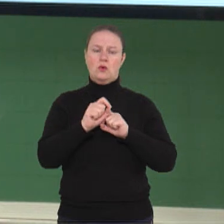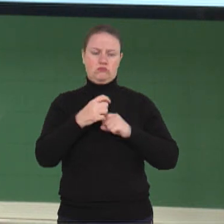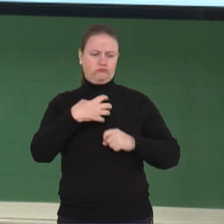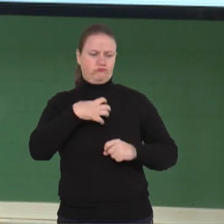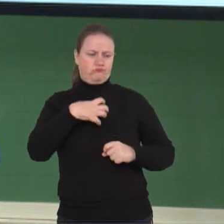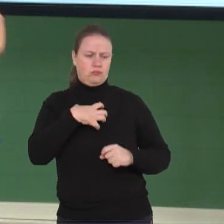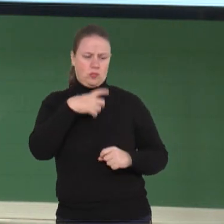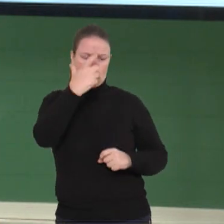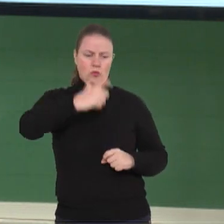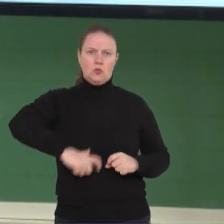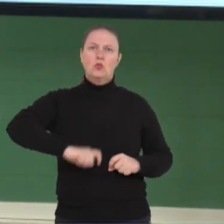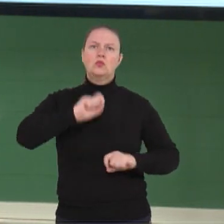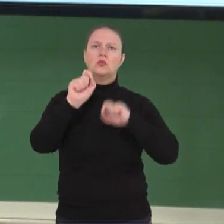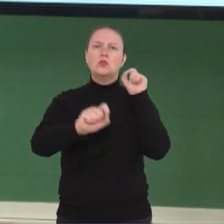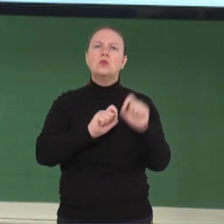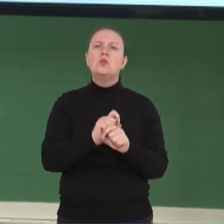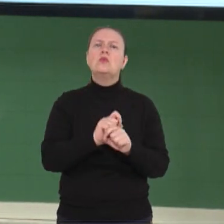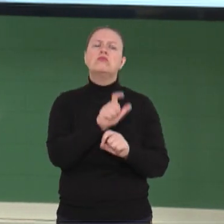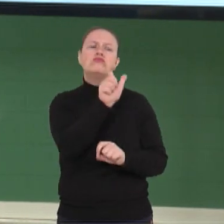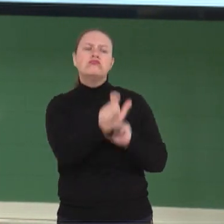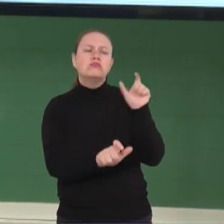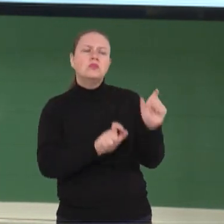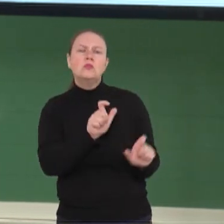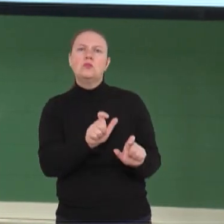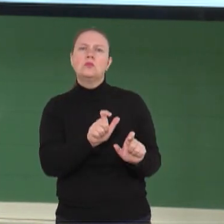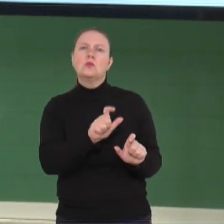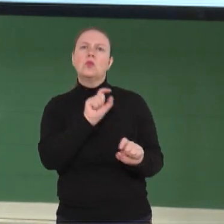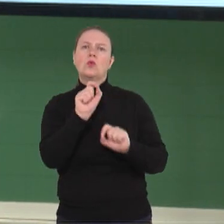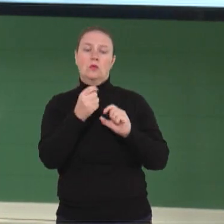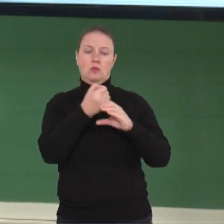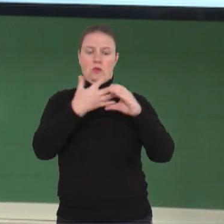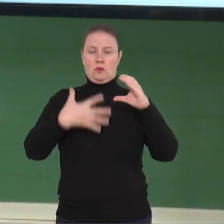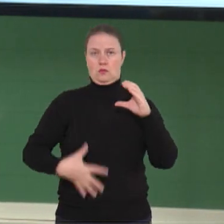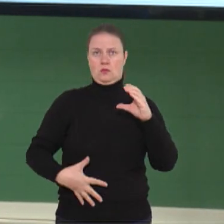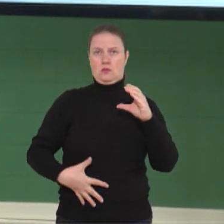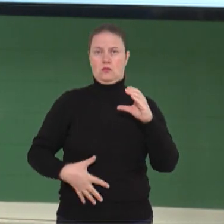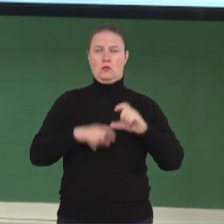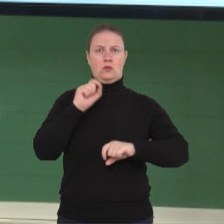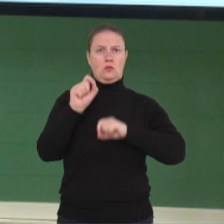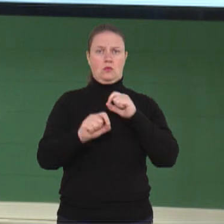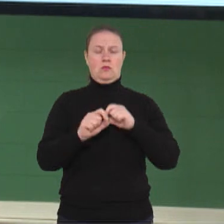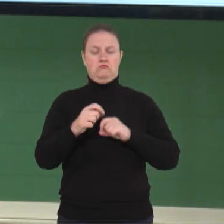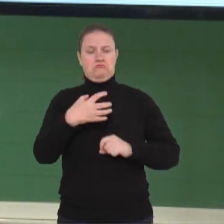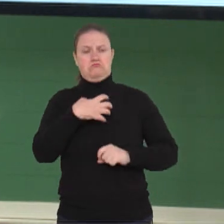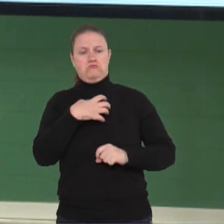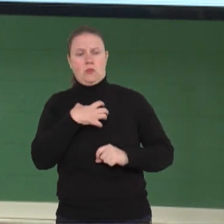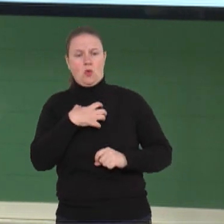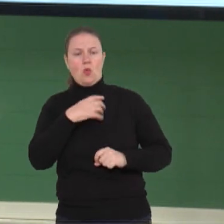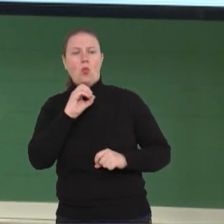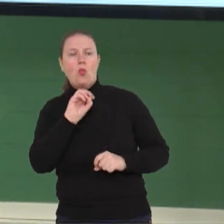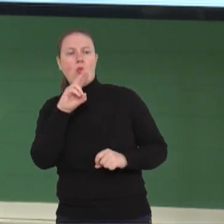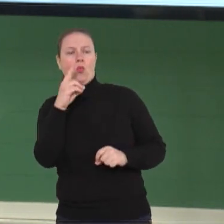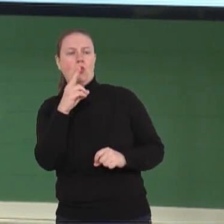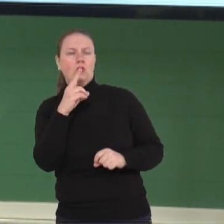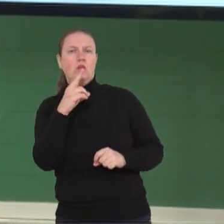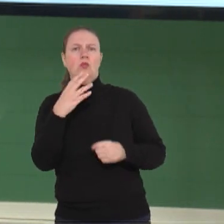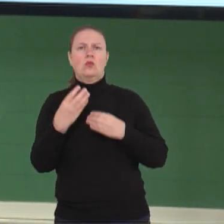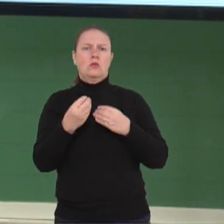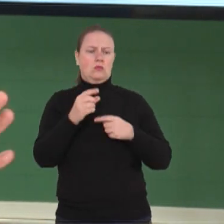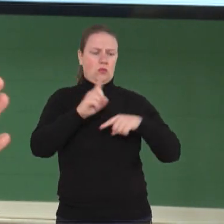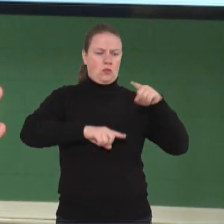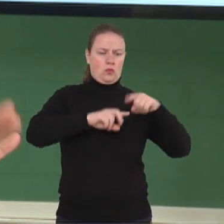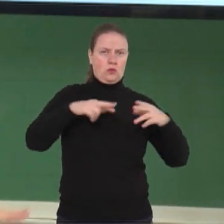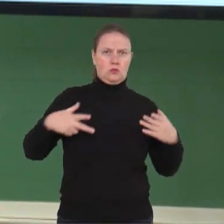do sujeito, o predicativo do objeto é uma característica, estado ou atributo de quem? Do